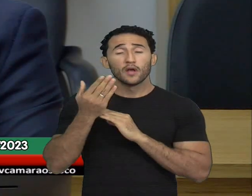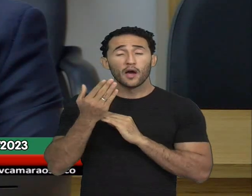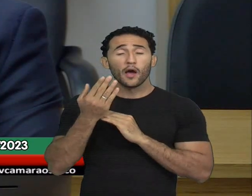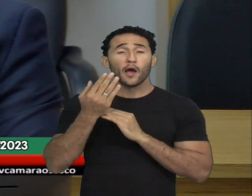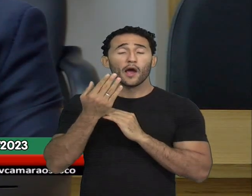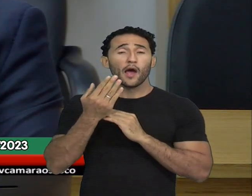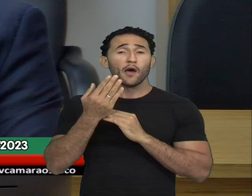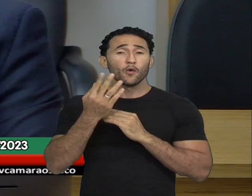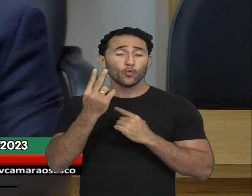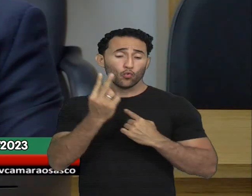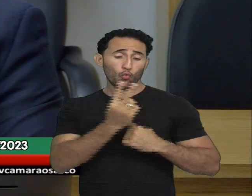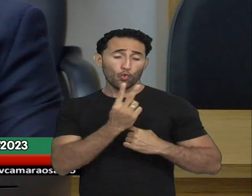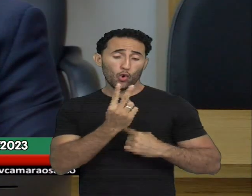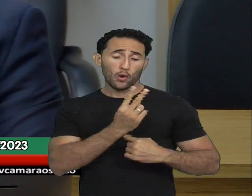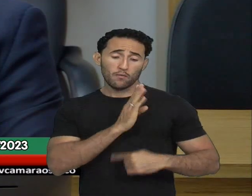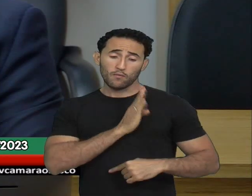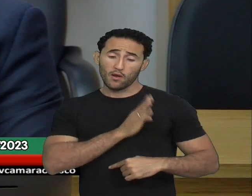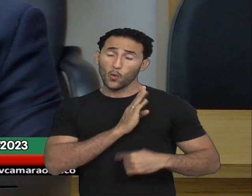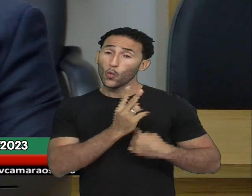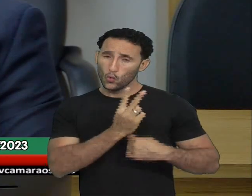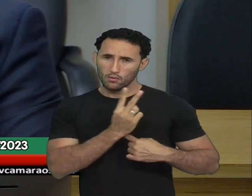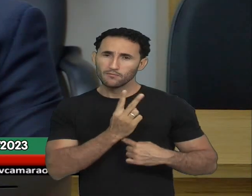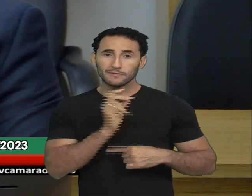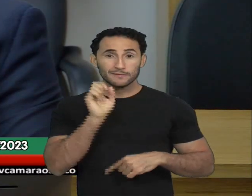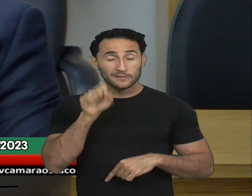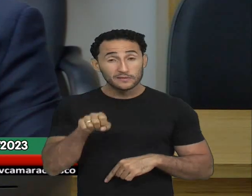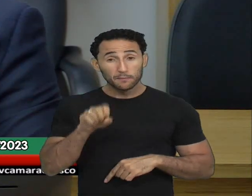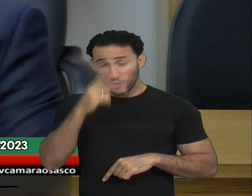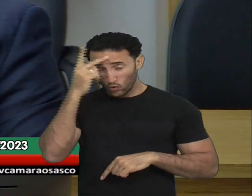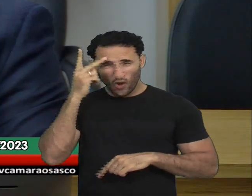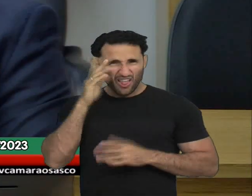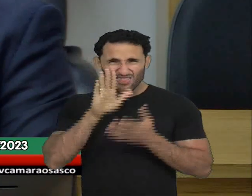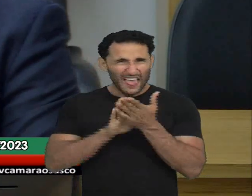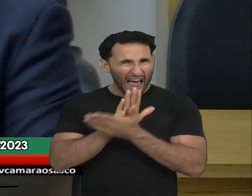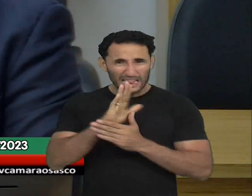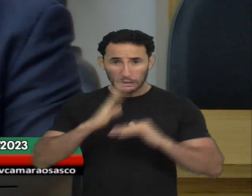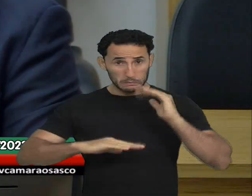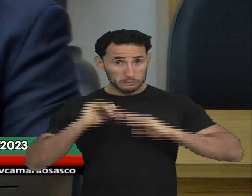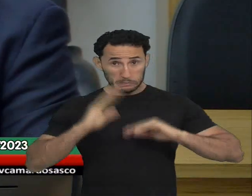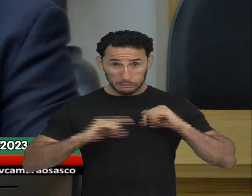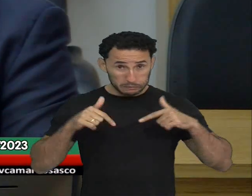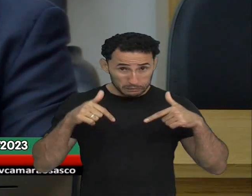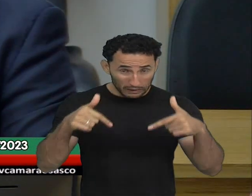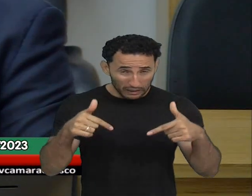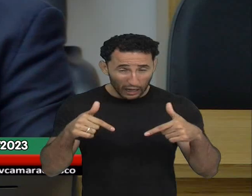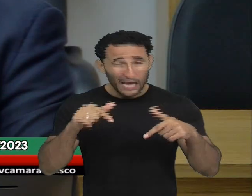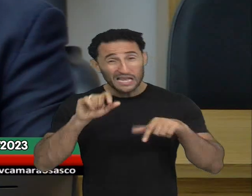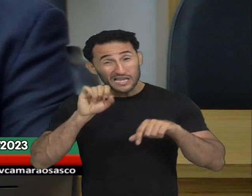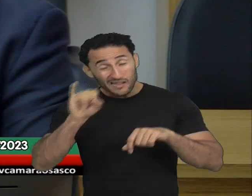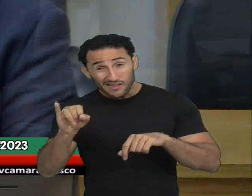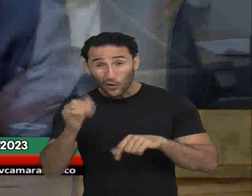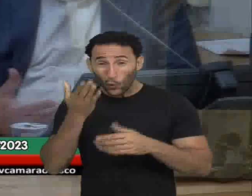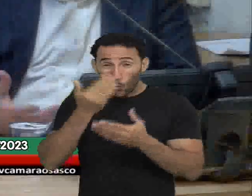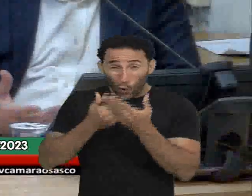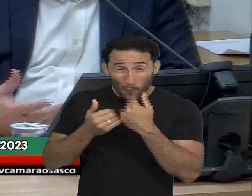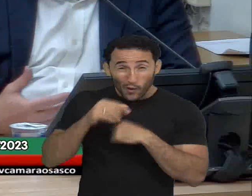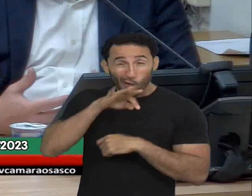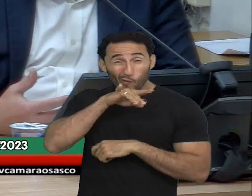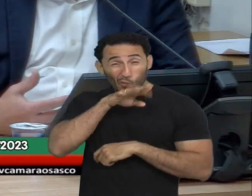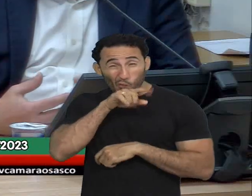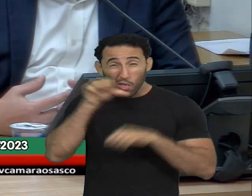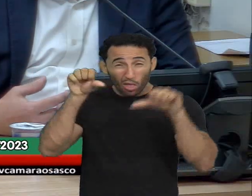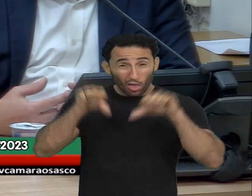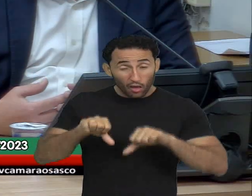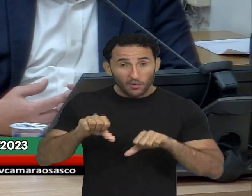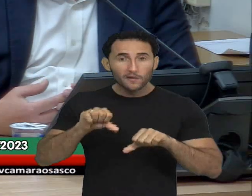cardiovascular. Então, se a pessoa já não faz atividade e se alimenta mal, né, ela está fazendo 2 vezes